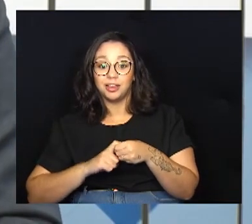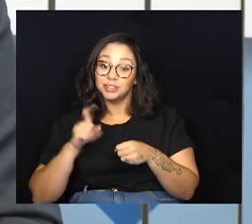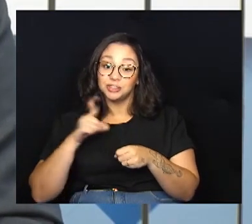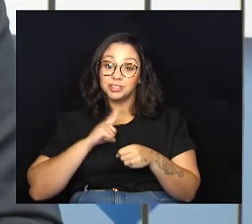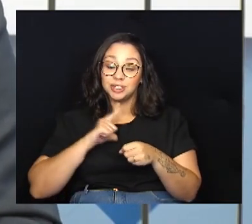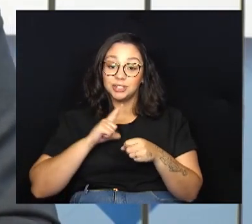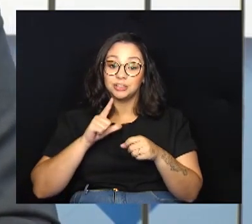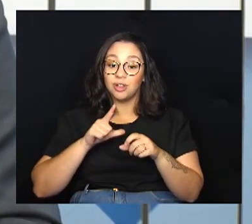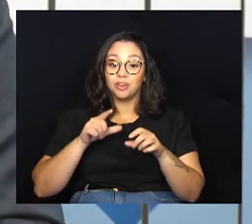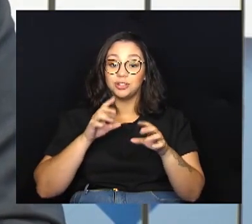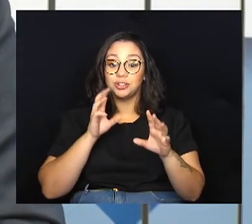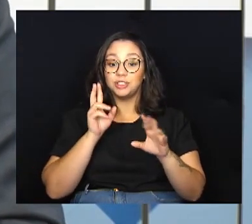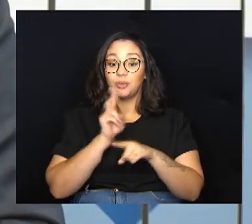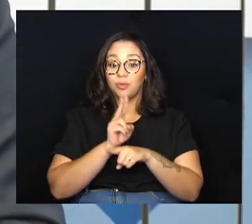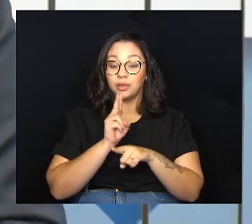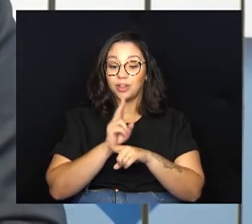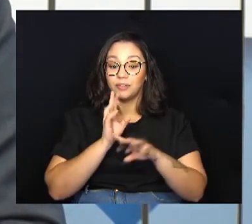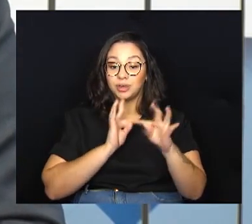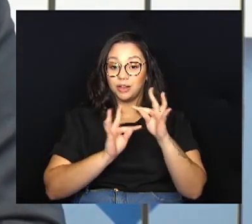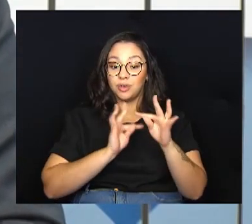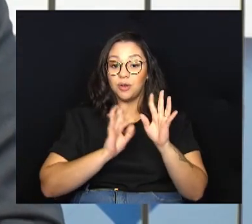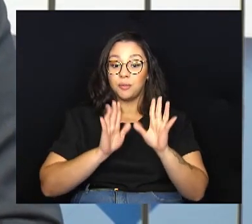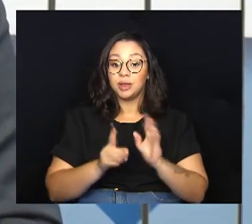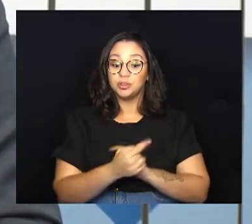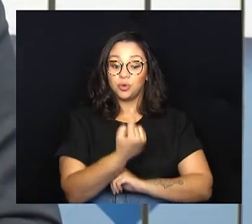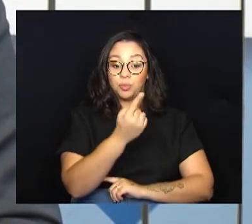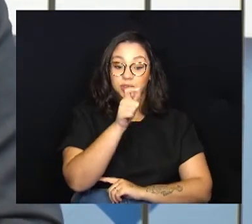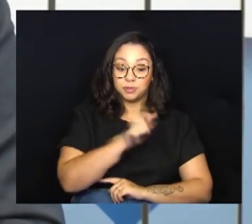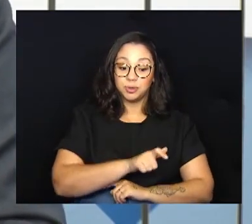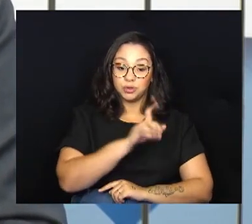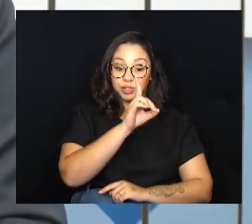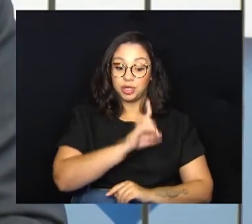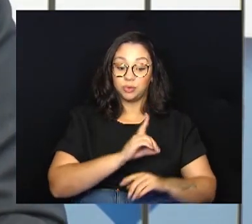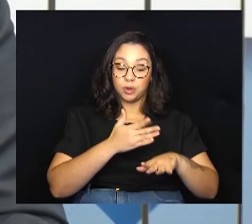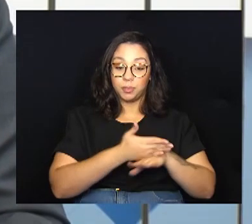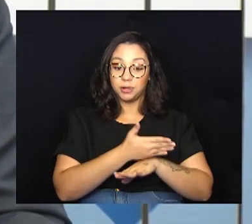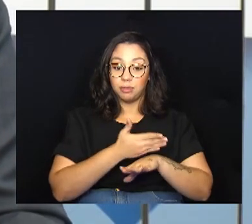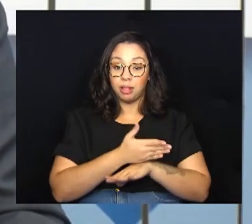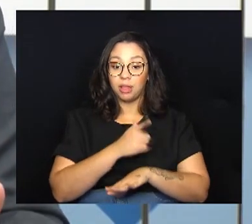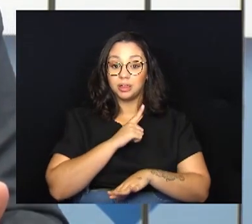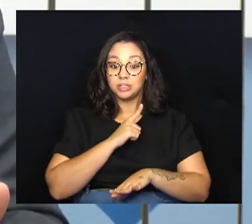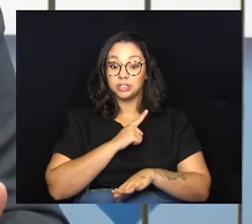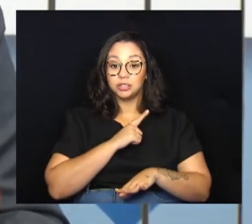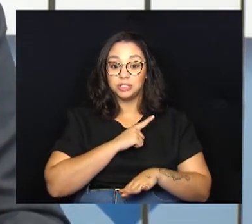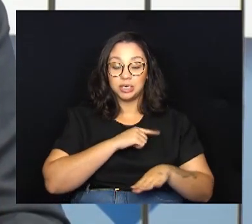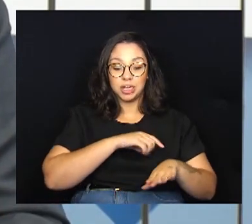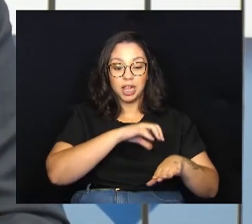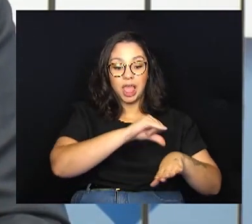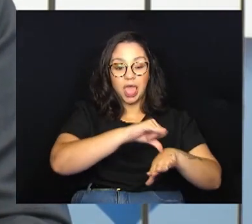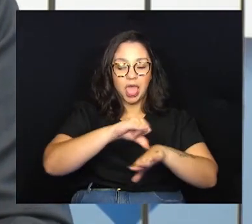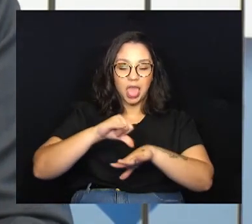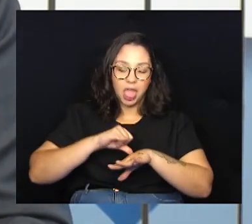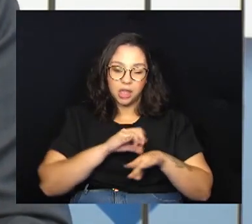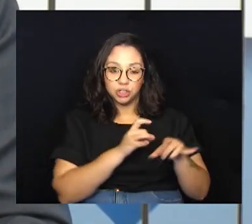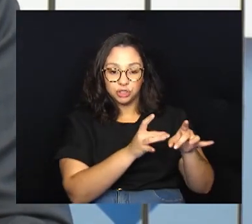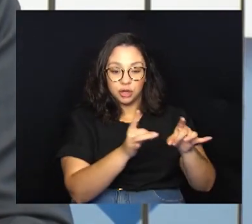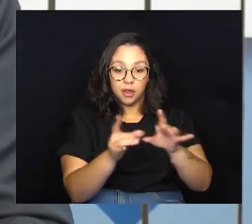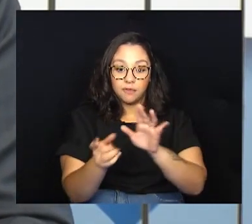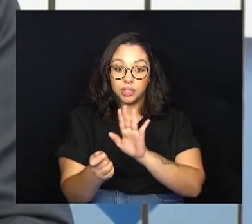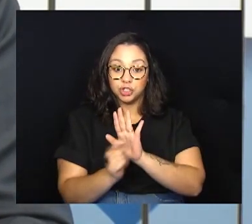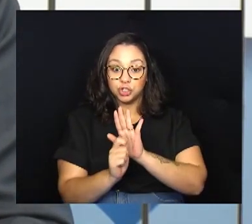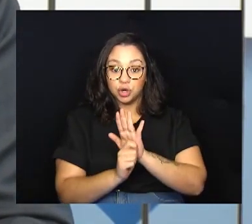ele é feito pelo Conselho ou ele discute com a sociedade? Tem a possibilidade, por exemplo, da participação da